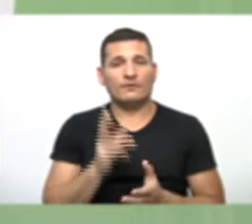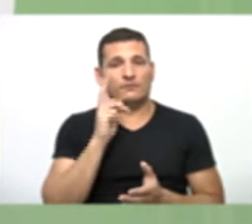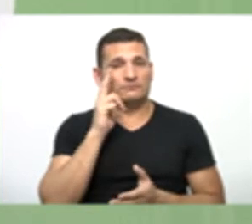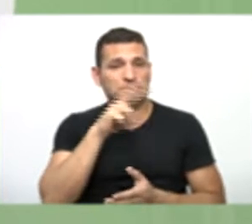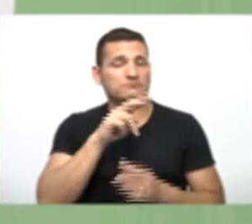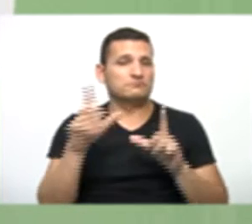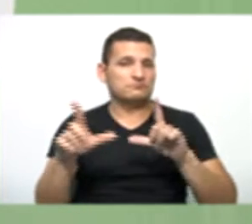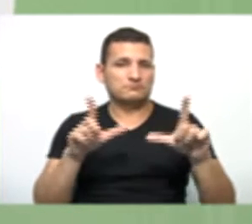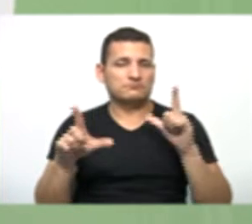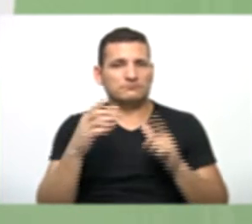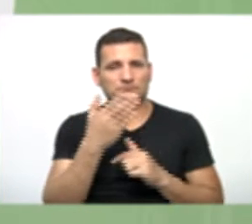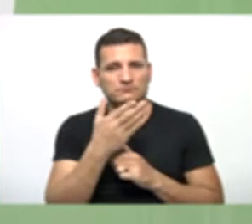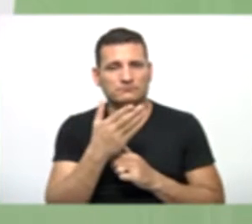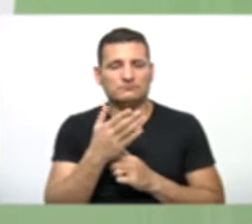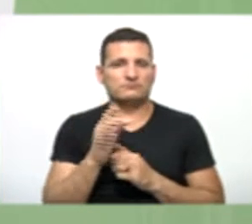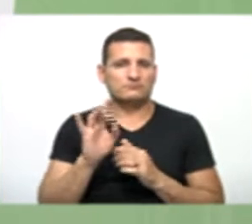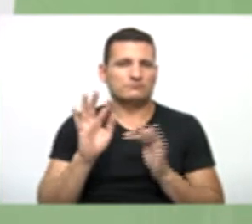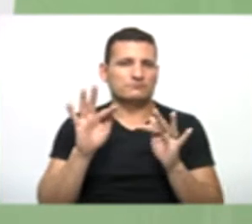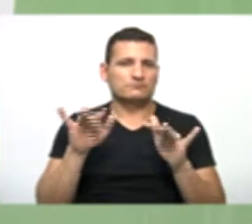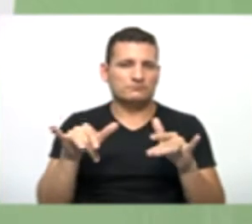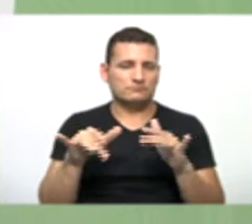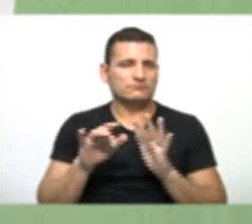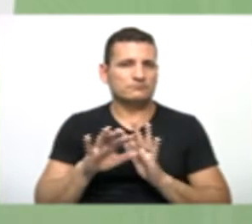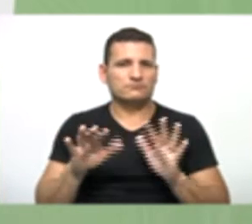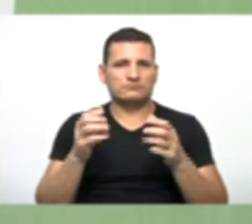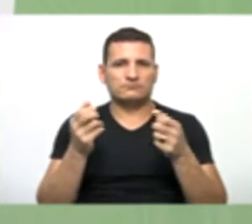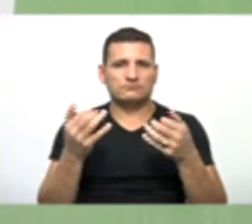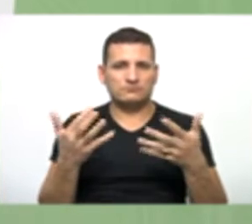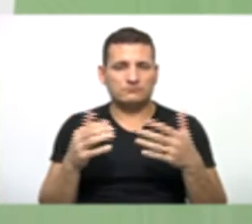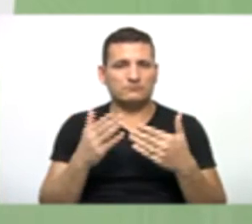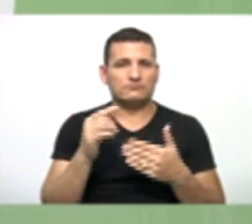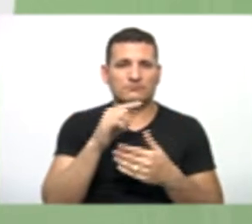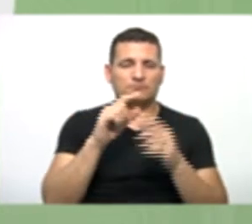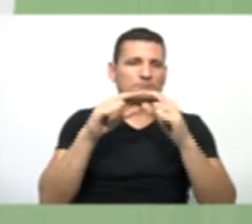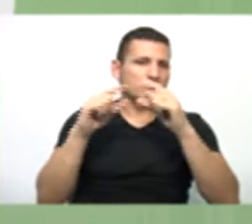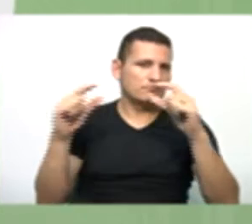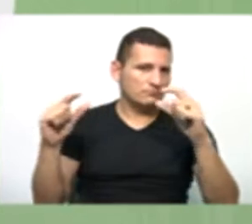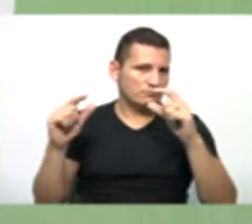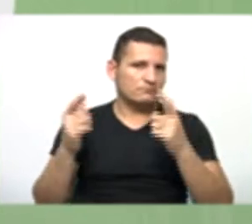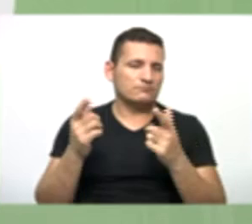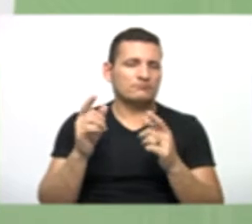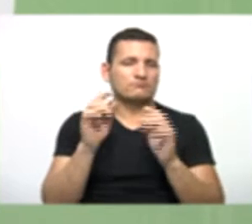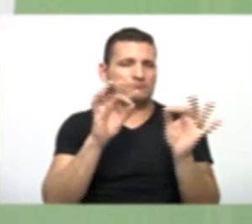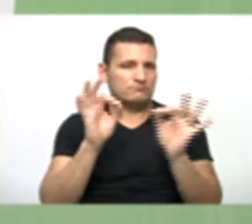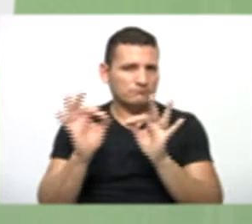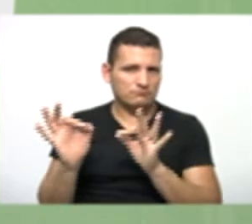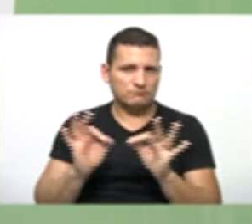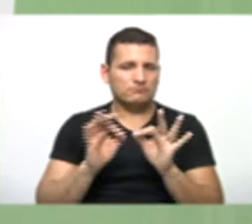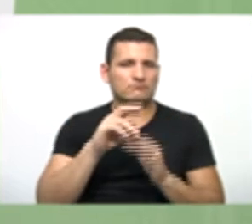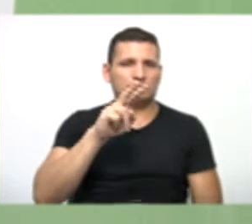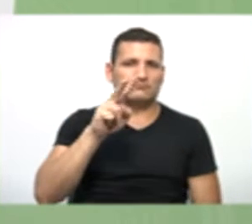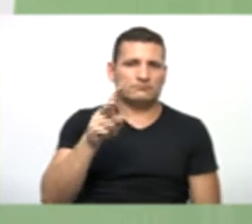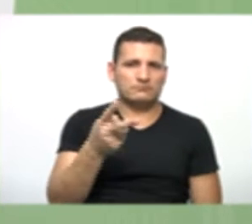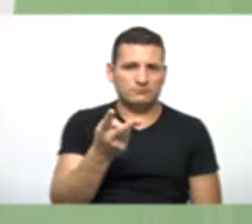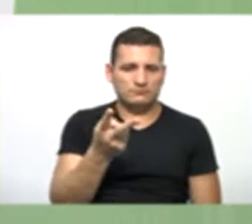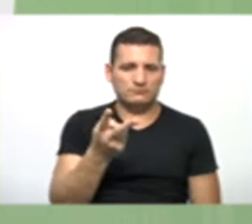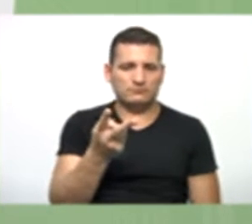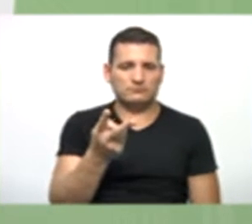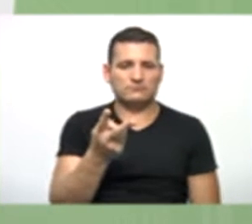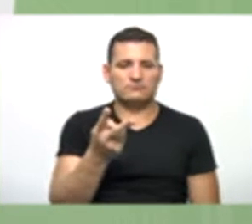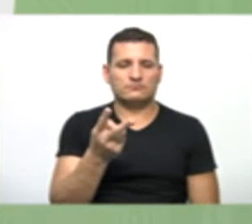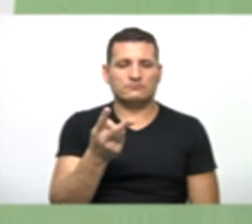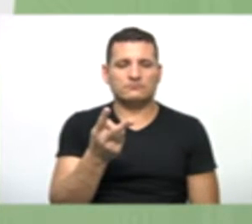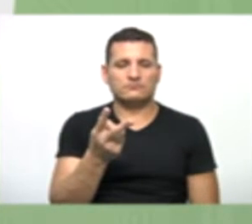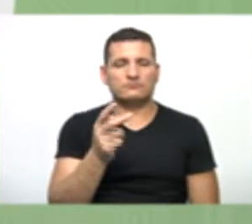slide, só para finalizar a explicação. Então a equação foi essa, a montagem do problema foi dessa forma, 2.000, o 1,